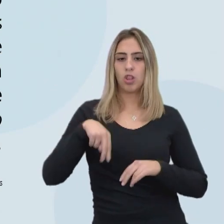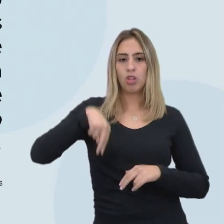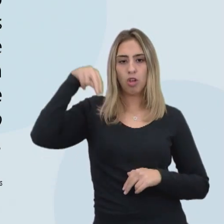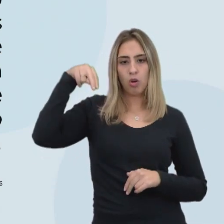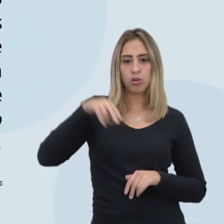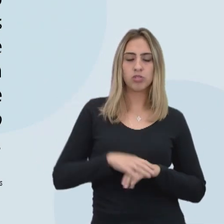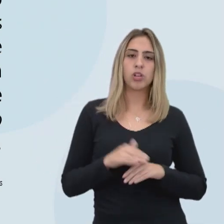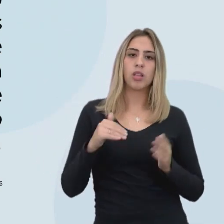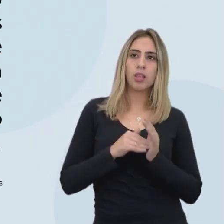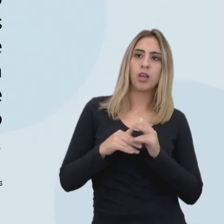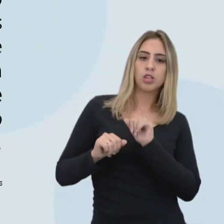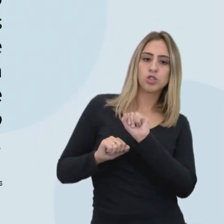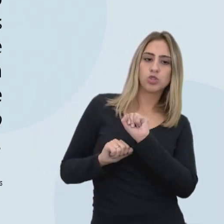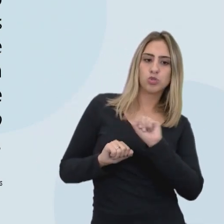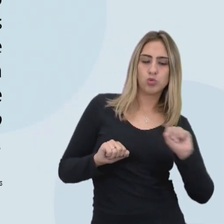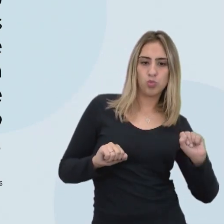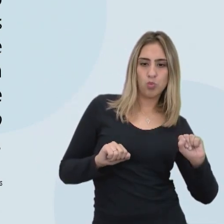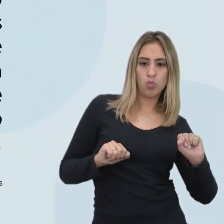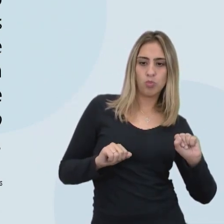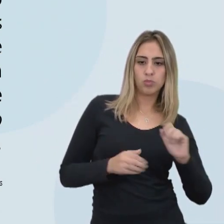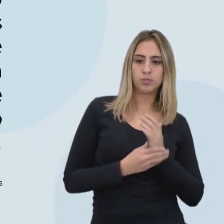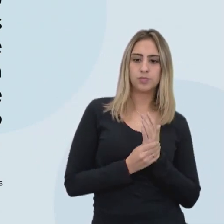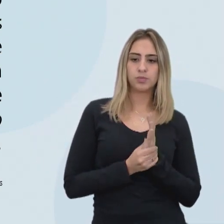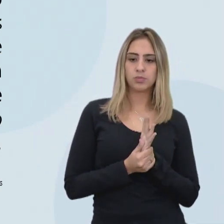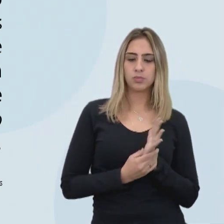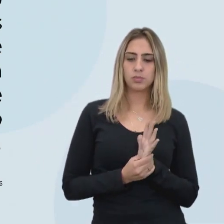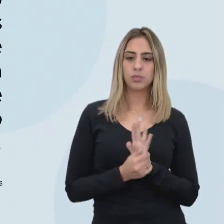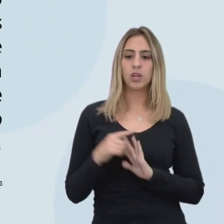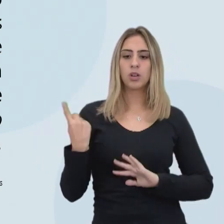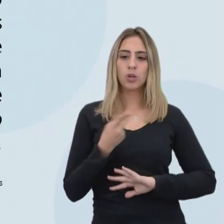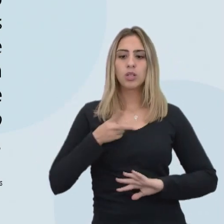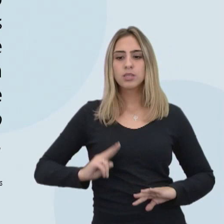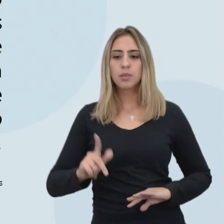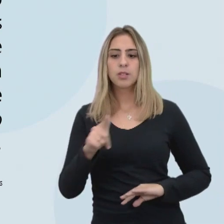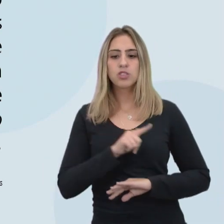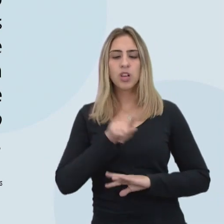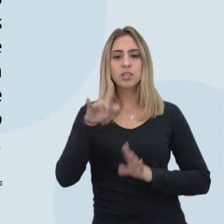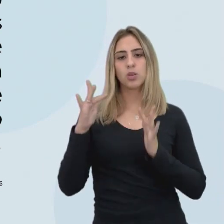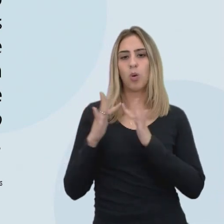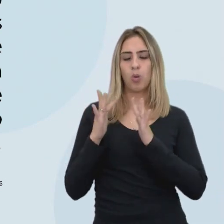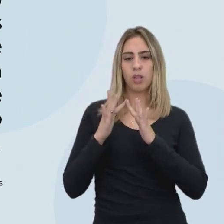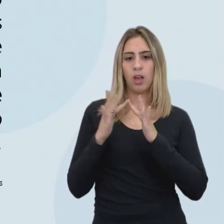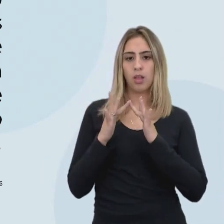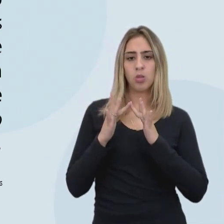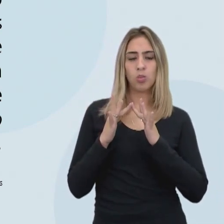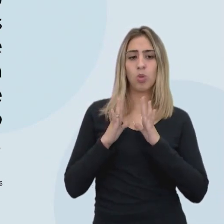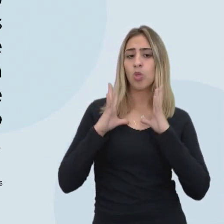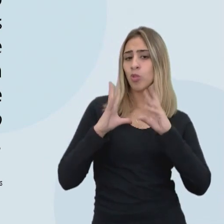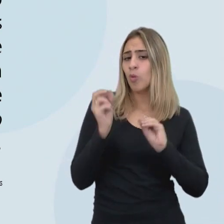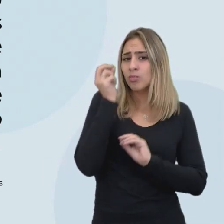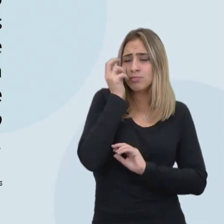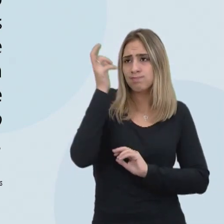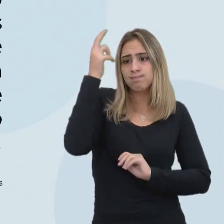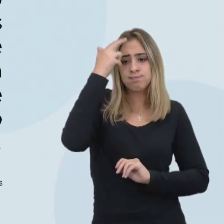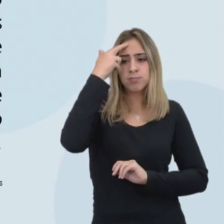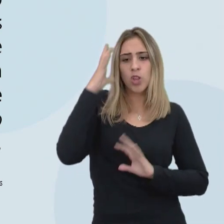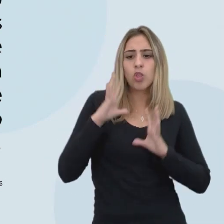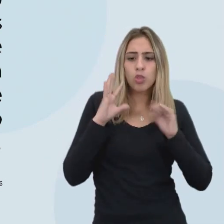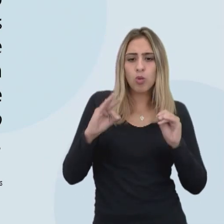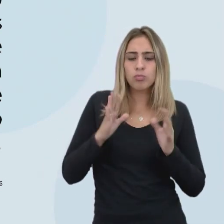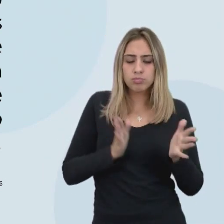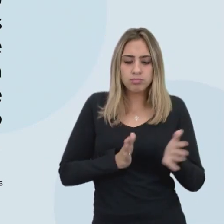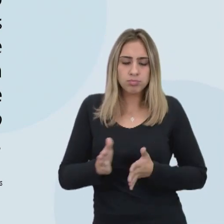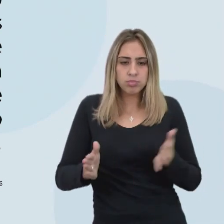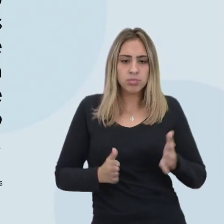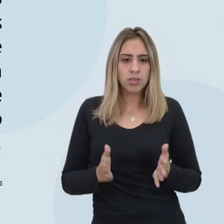até a América do Sul, né? Então, nós sempre tivemos esse contato. E todas as culturas, né? Todo esse